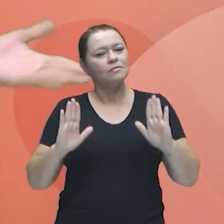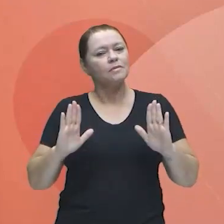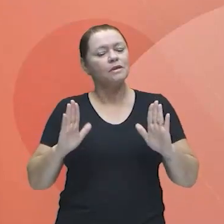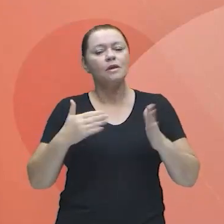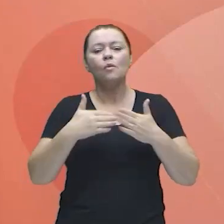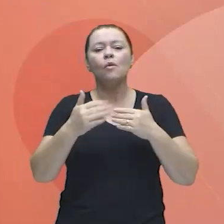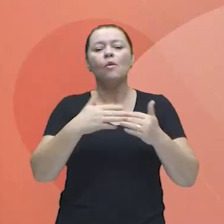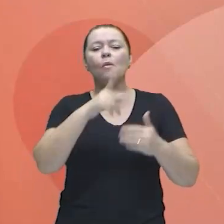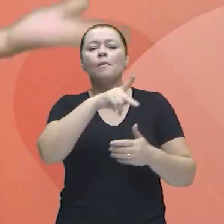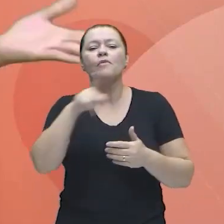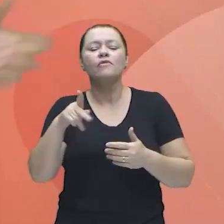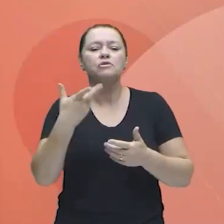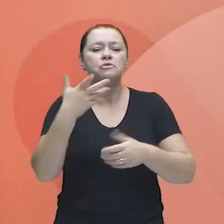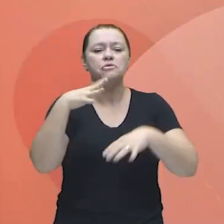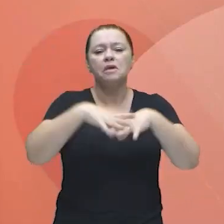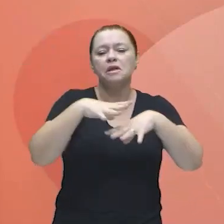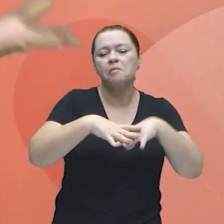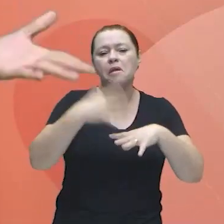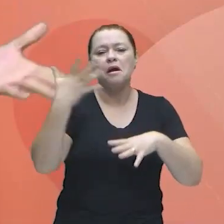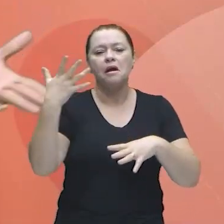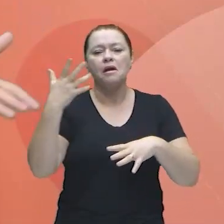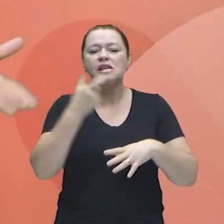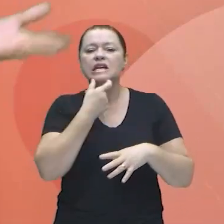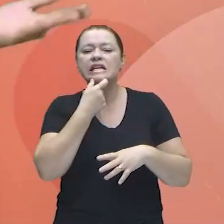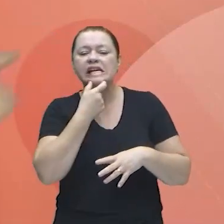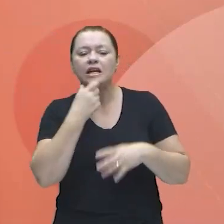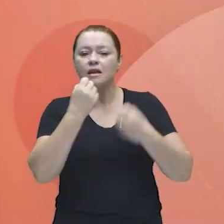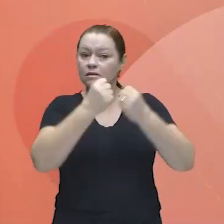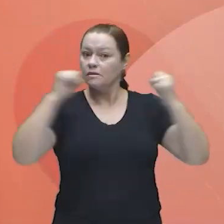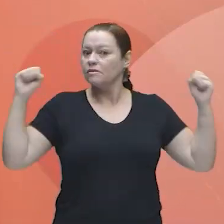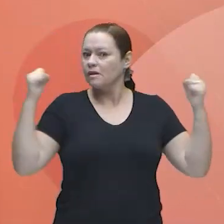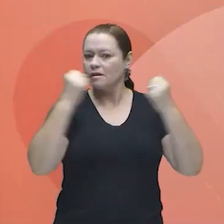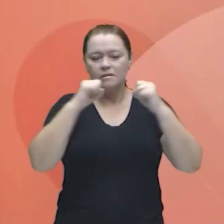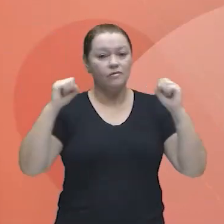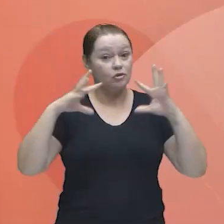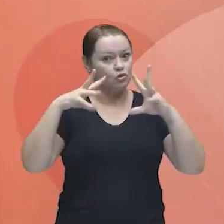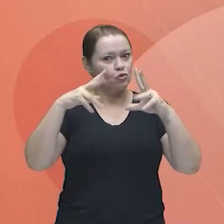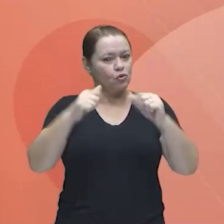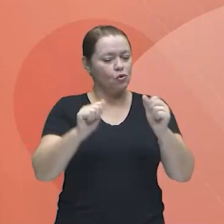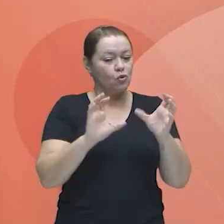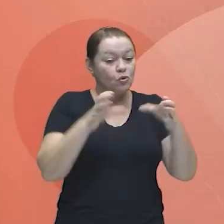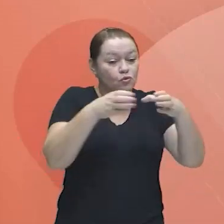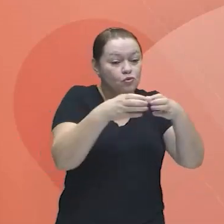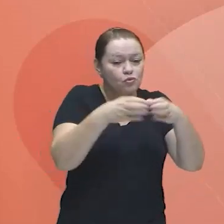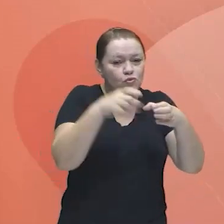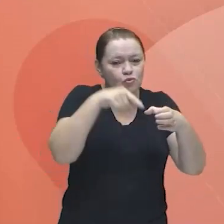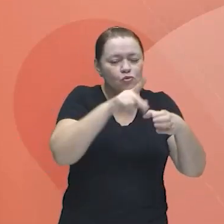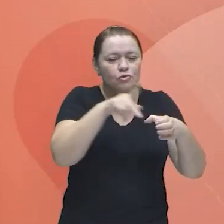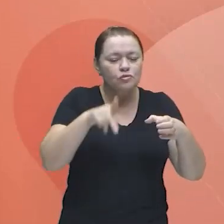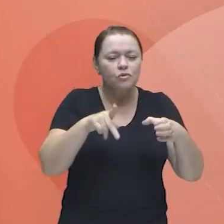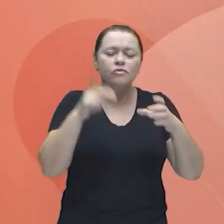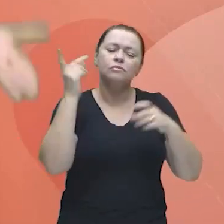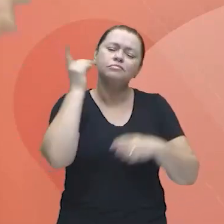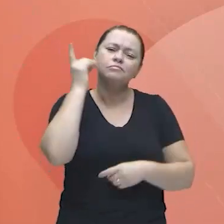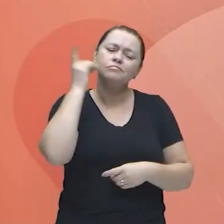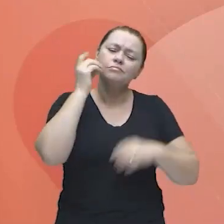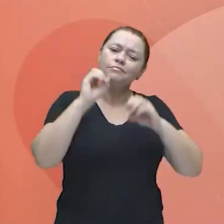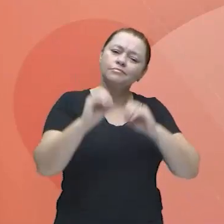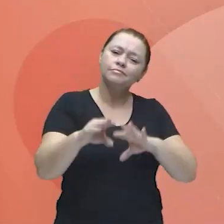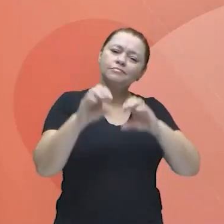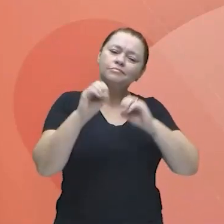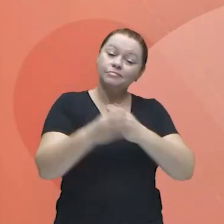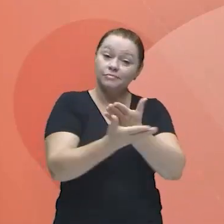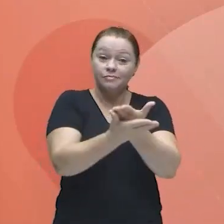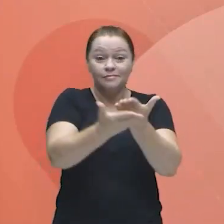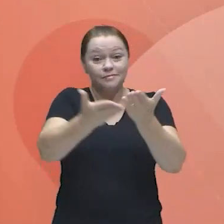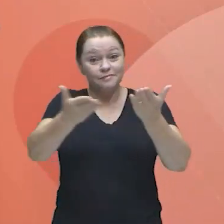de matemática, professor de inglês, de educação física, com todos nós que estamos aqui todos os dias para ensinar vocês e